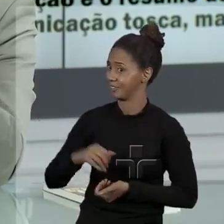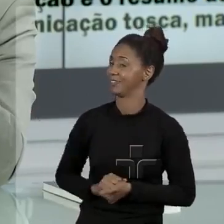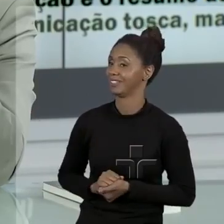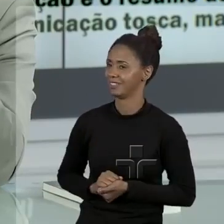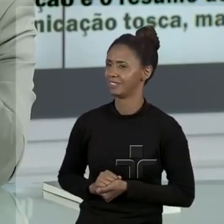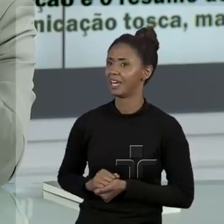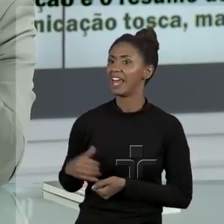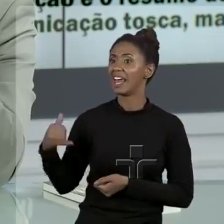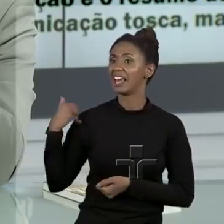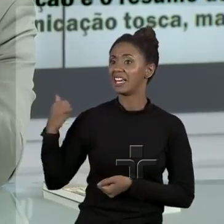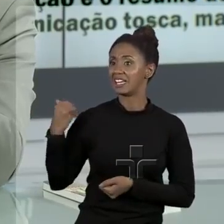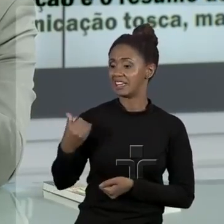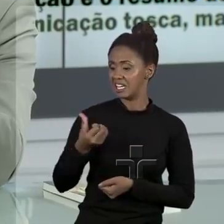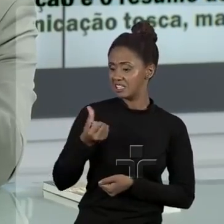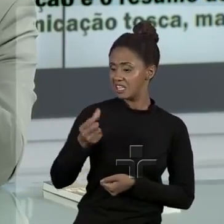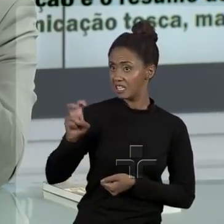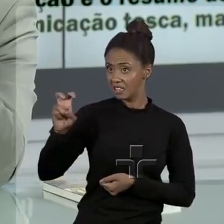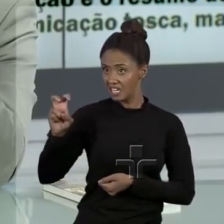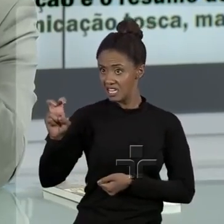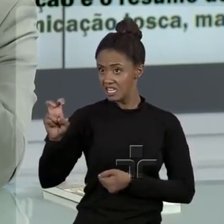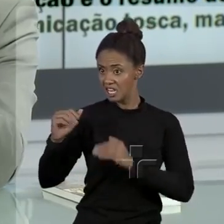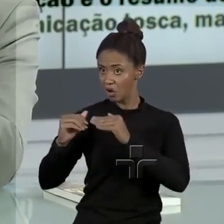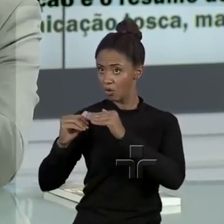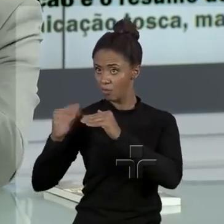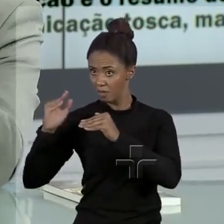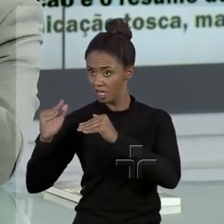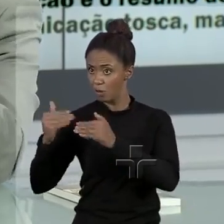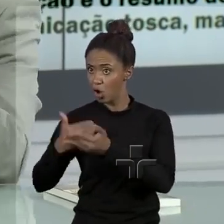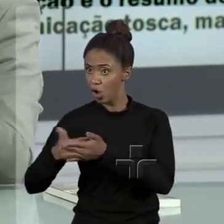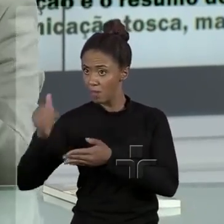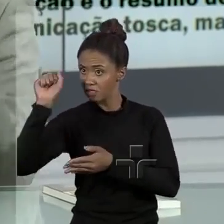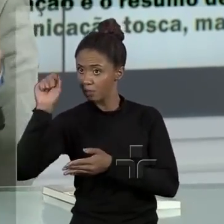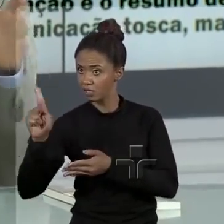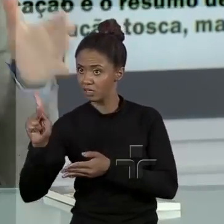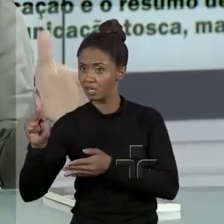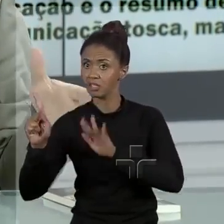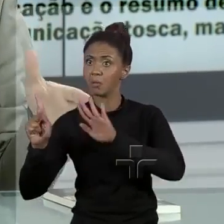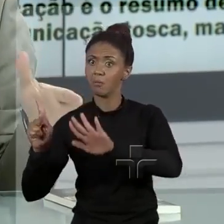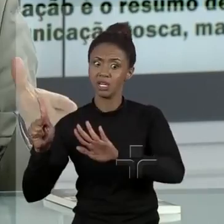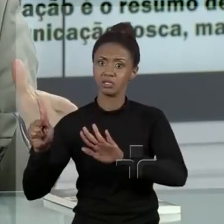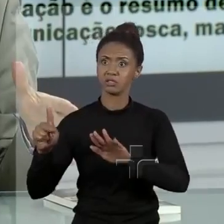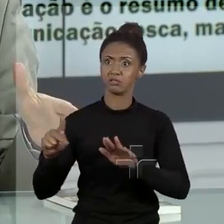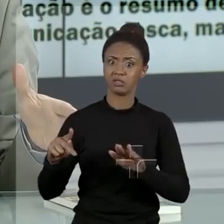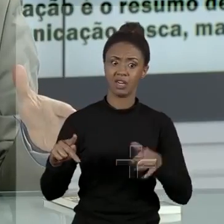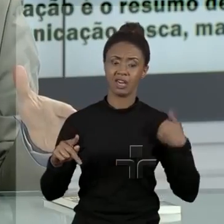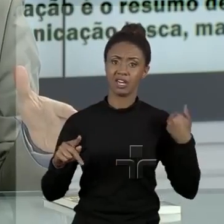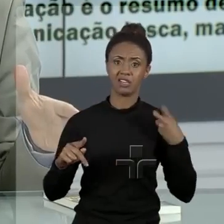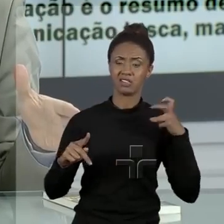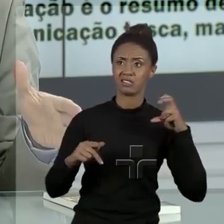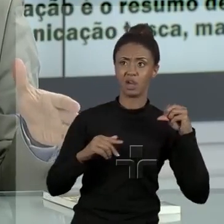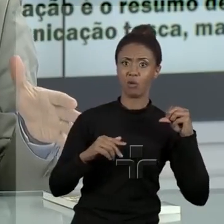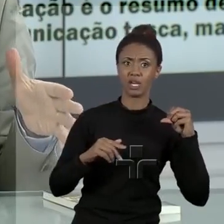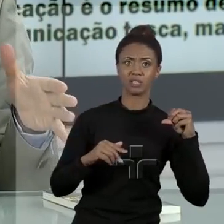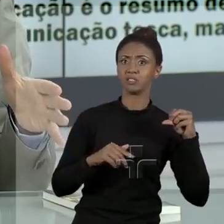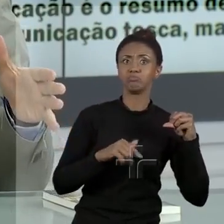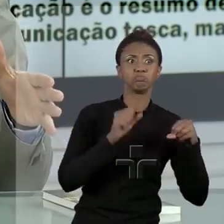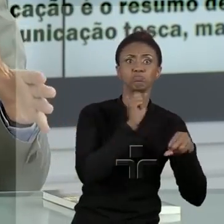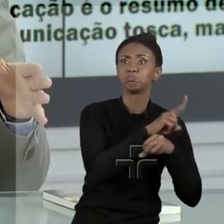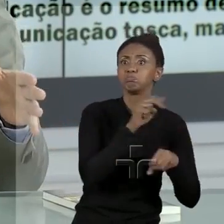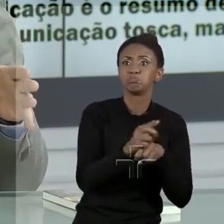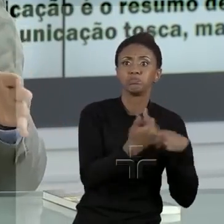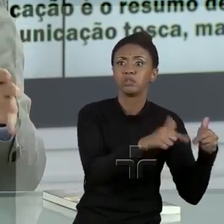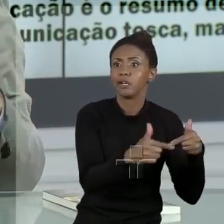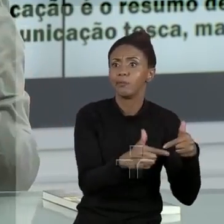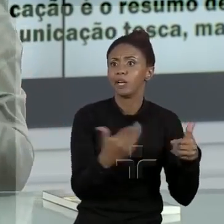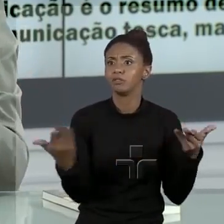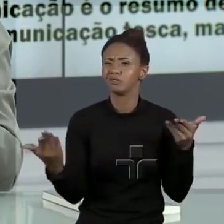idade mínima de 65 anos no mercado de trabalho não oferece emprego a quem tem 50 anos, é como